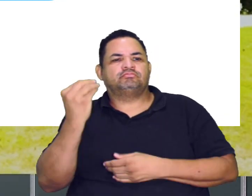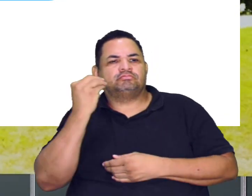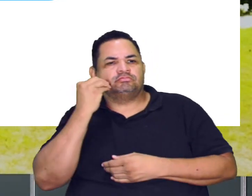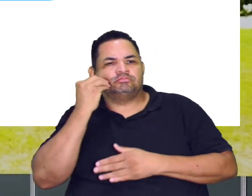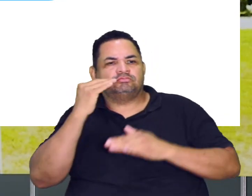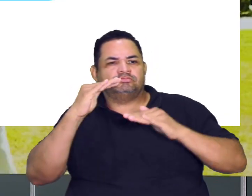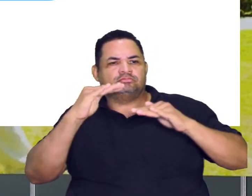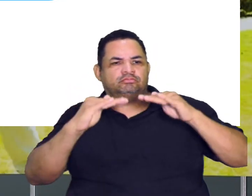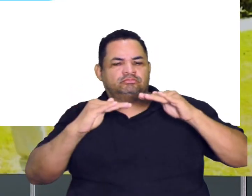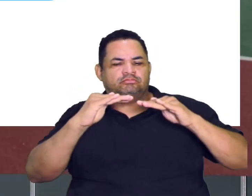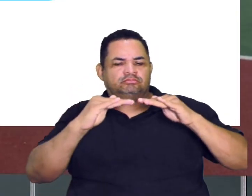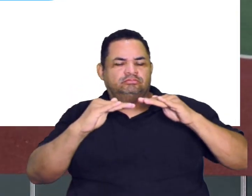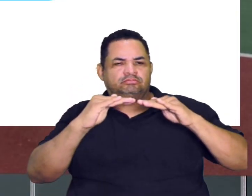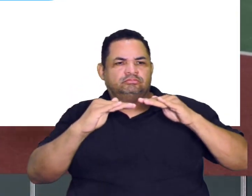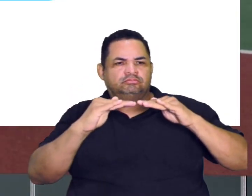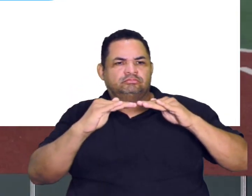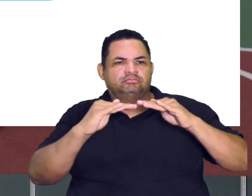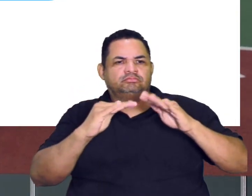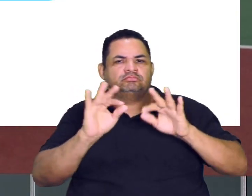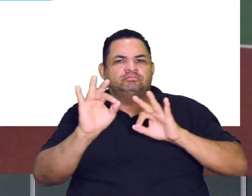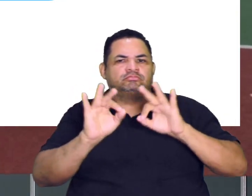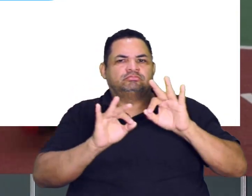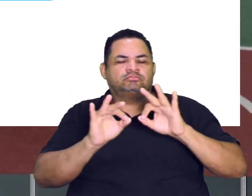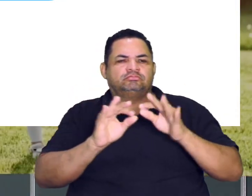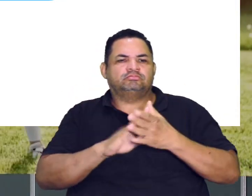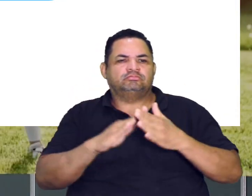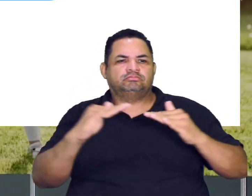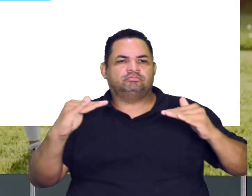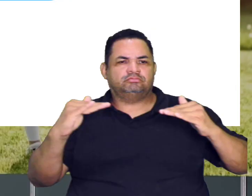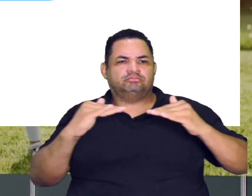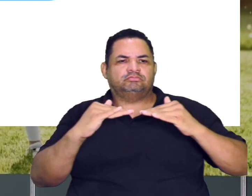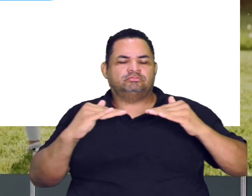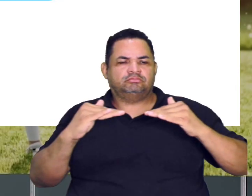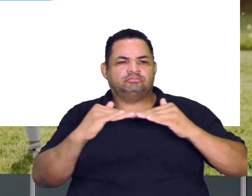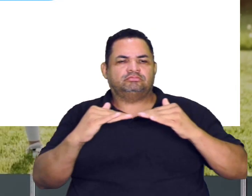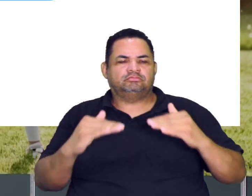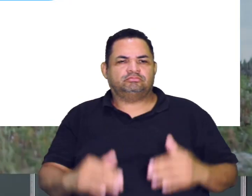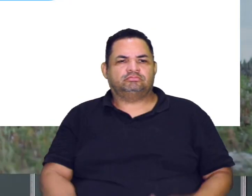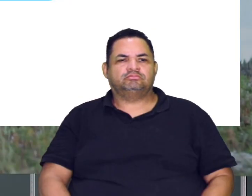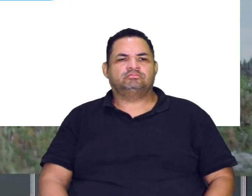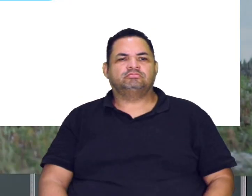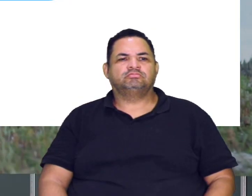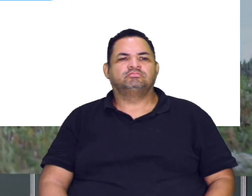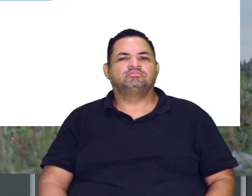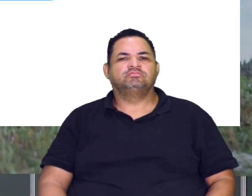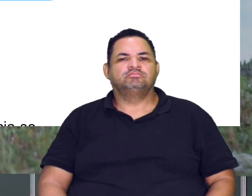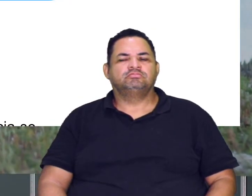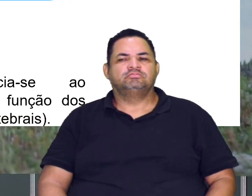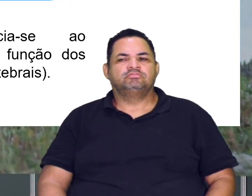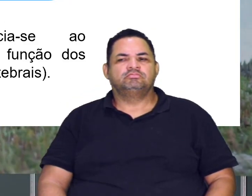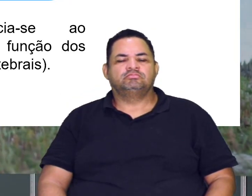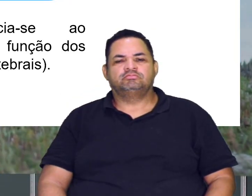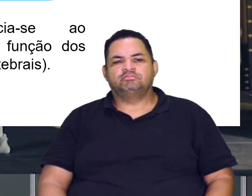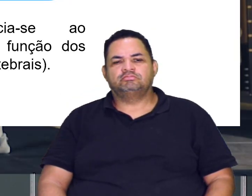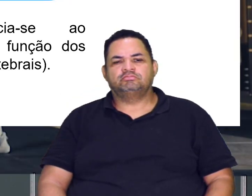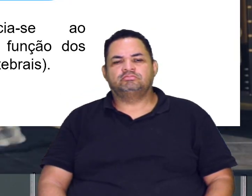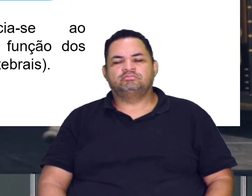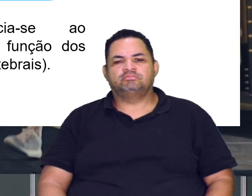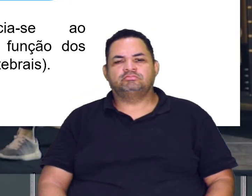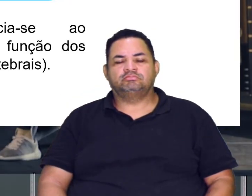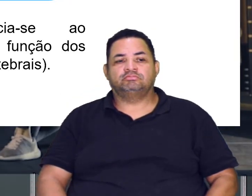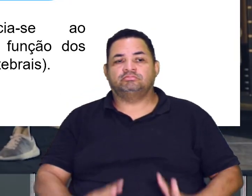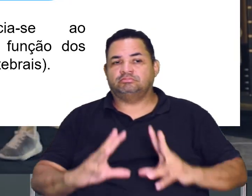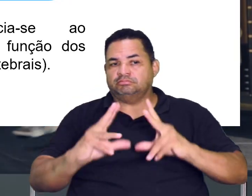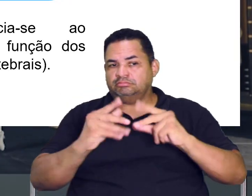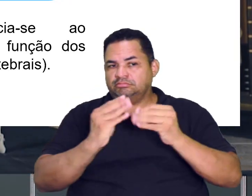tentando nivelar, manter o nível aí da altura aqui do meu quadril. Tudo bem? Perfeito. E